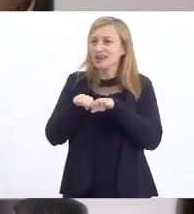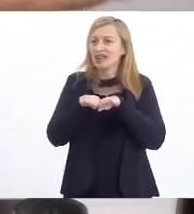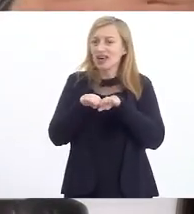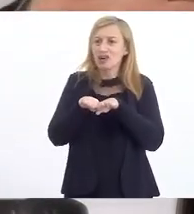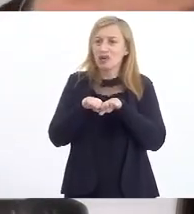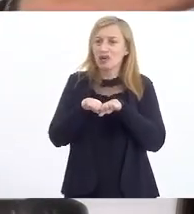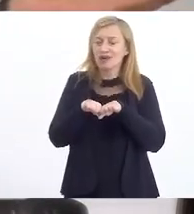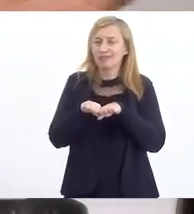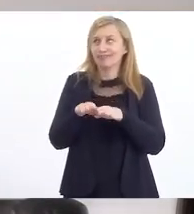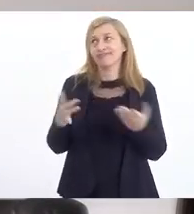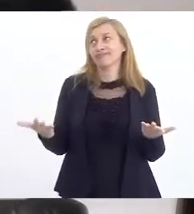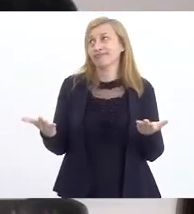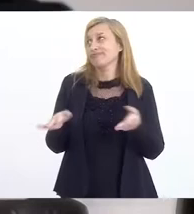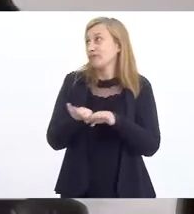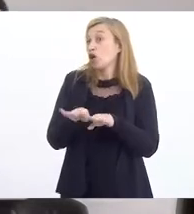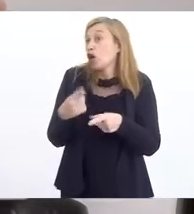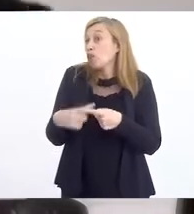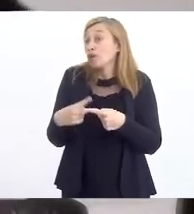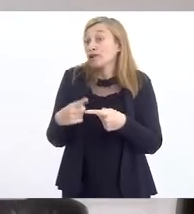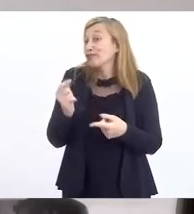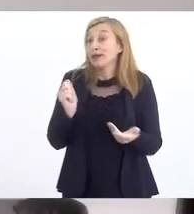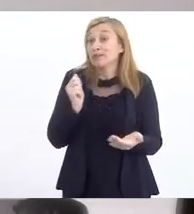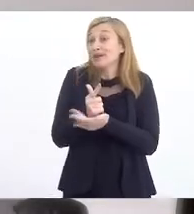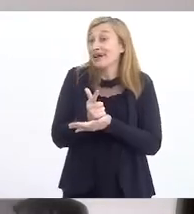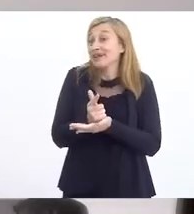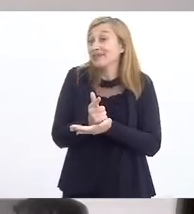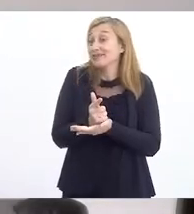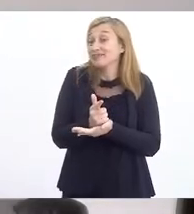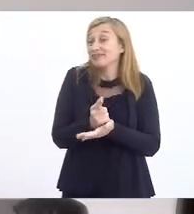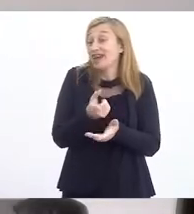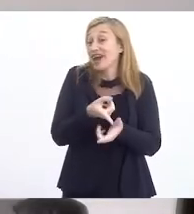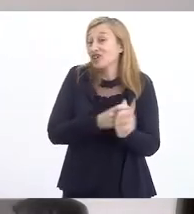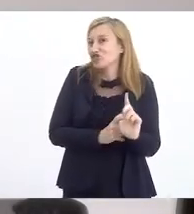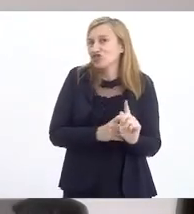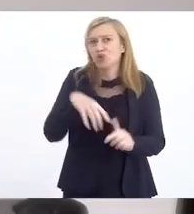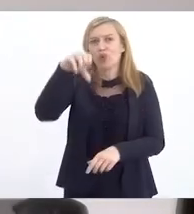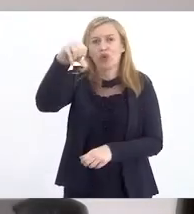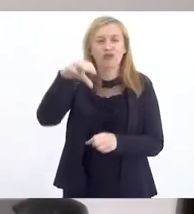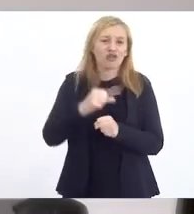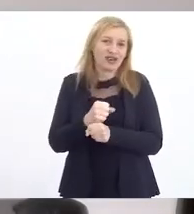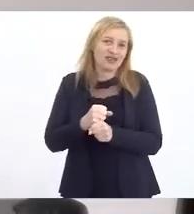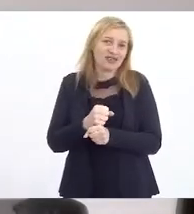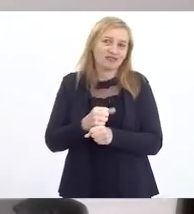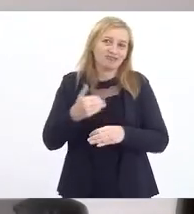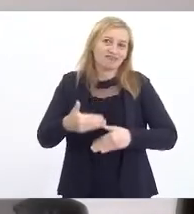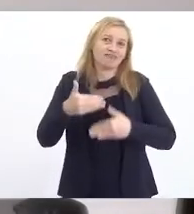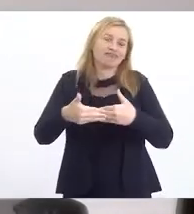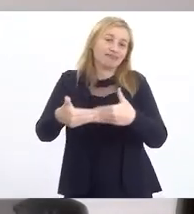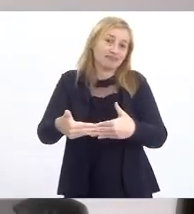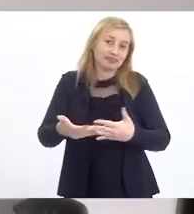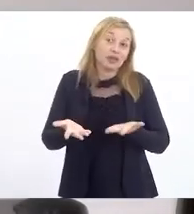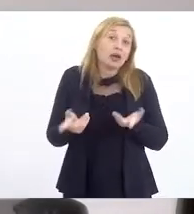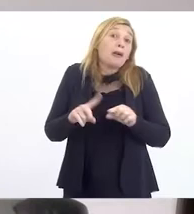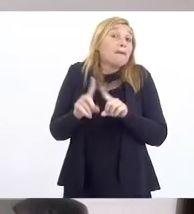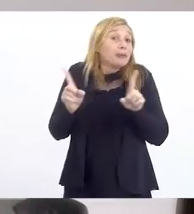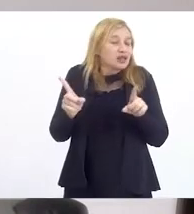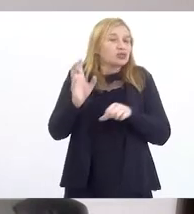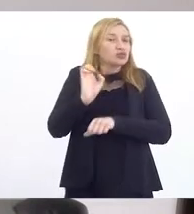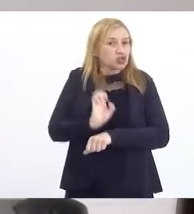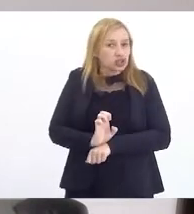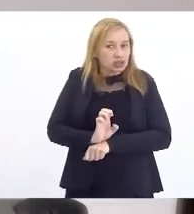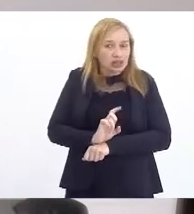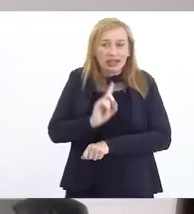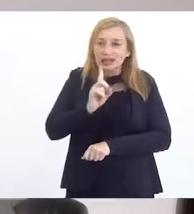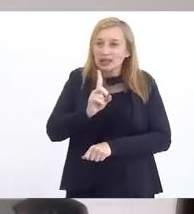o serviço da dívida, senão não empatava, né? Então, tem 9 anos pela frente. Mas o Estado não